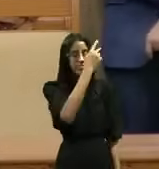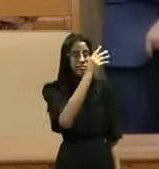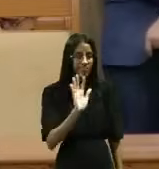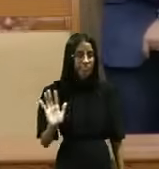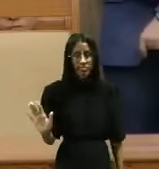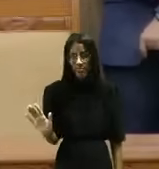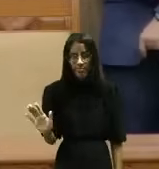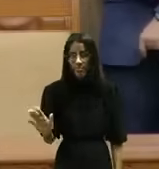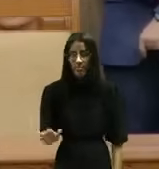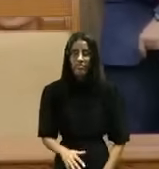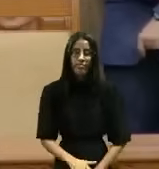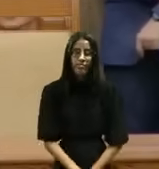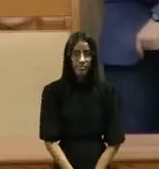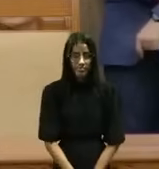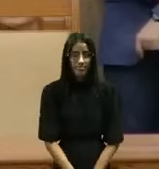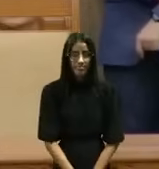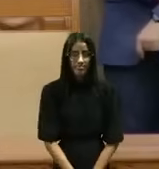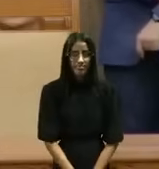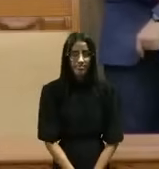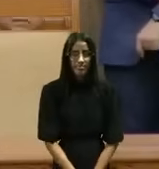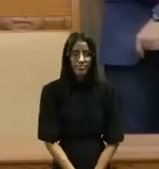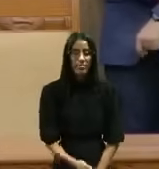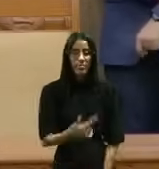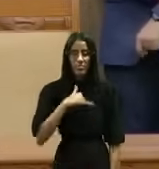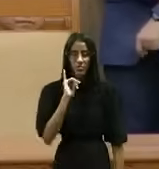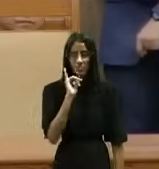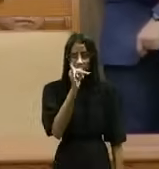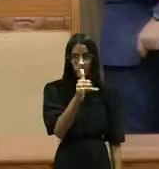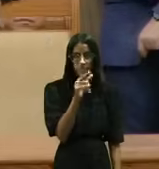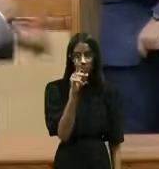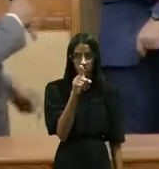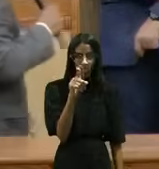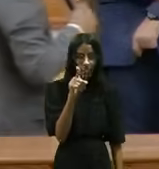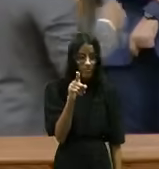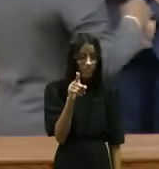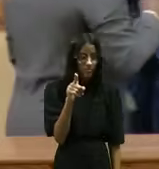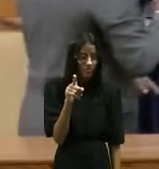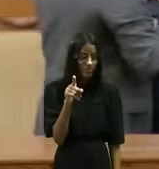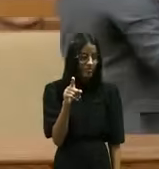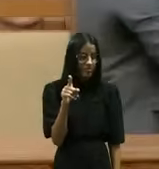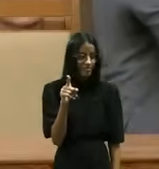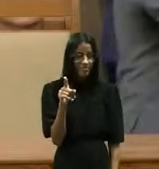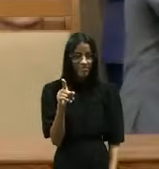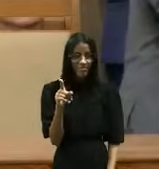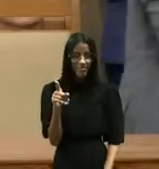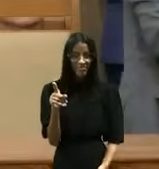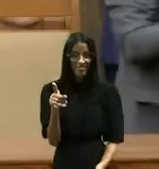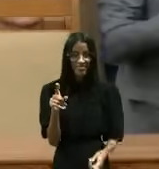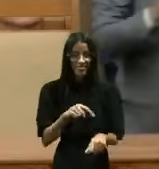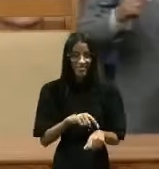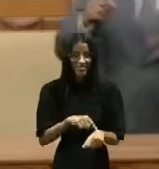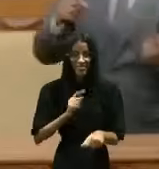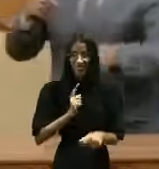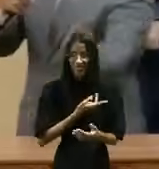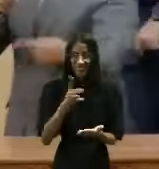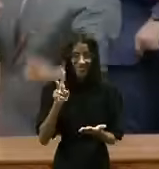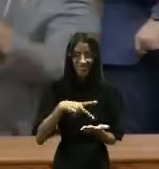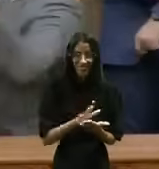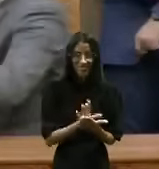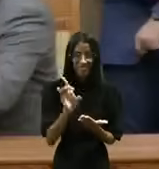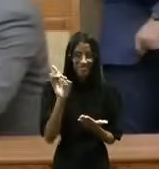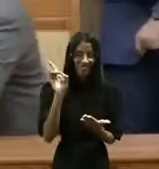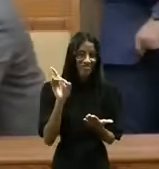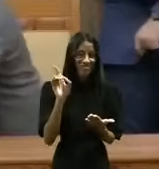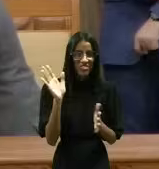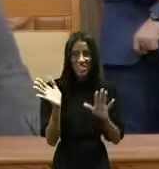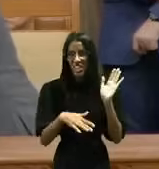o homem ele mata vou dizer até nós aqui eu pastor os senhores tem hora que a gente lê a Bíblia e quer botar um negócio